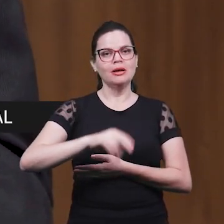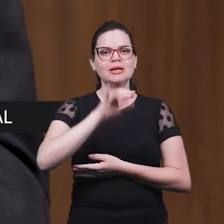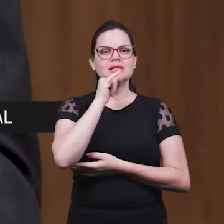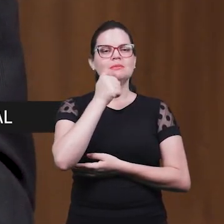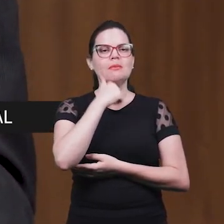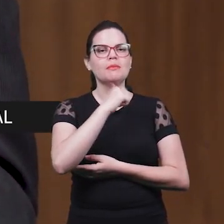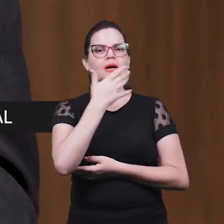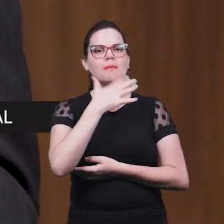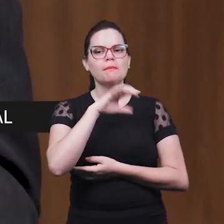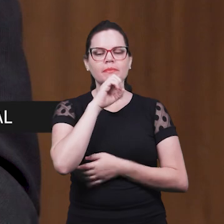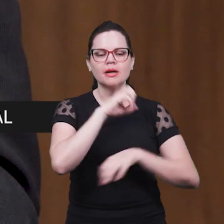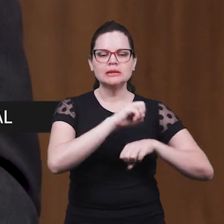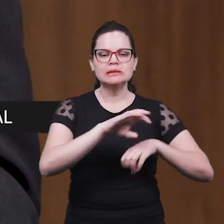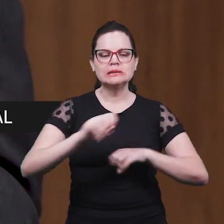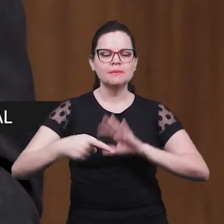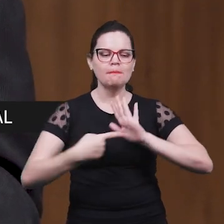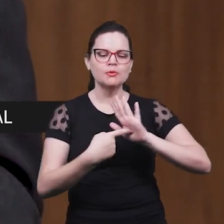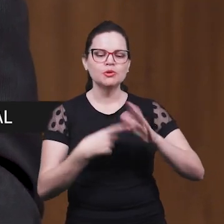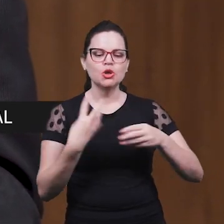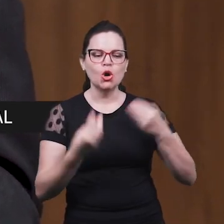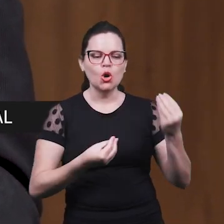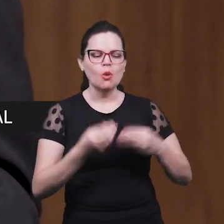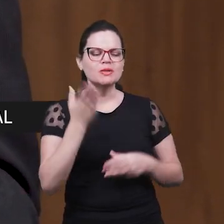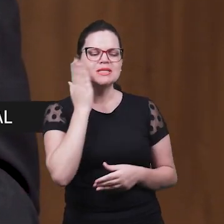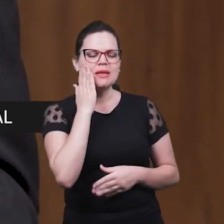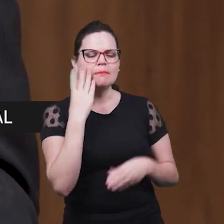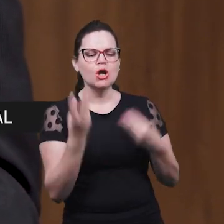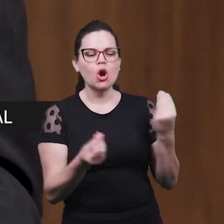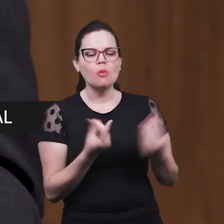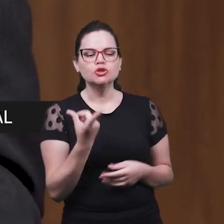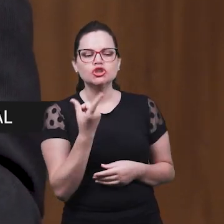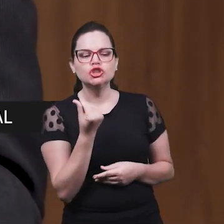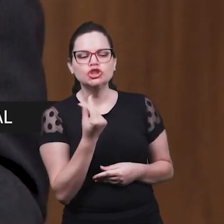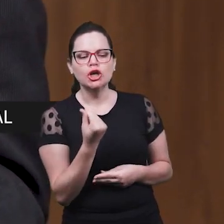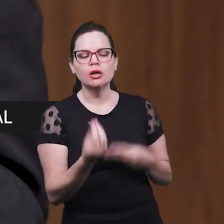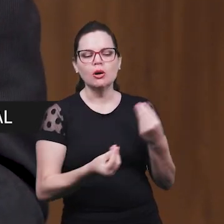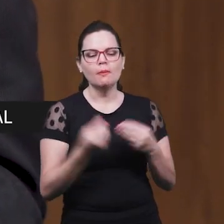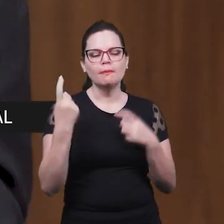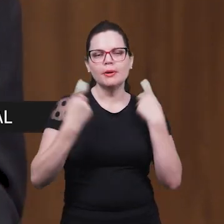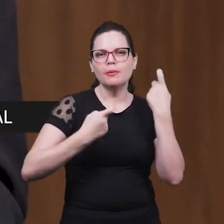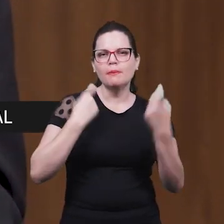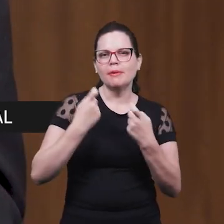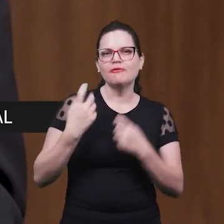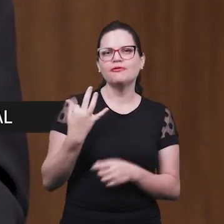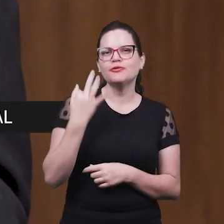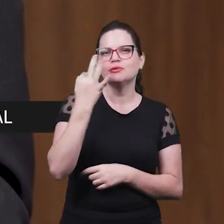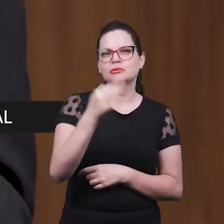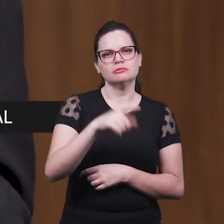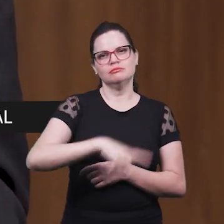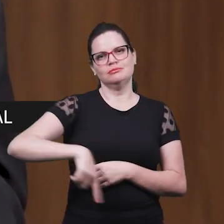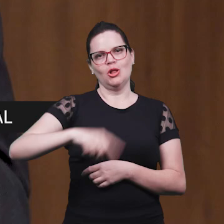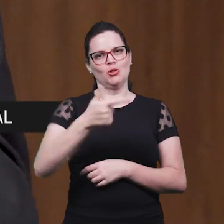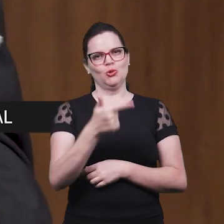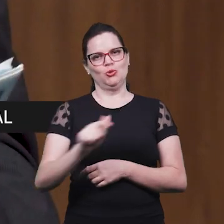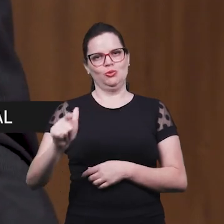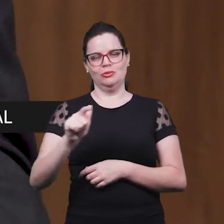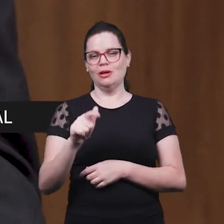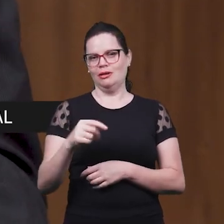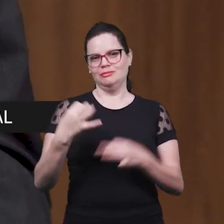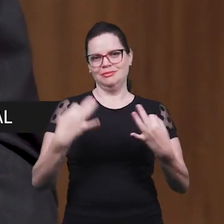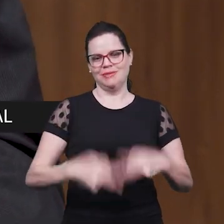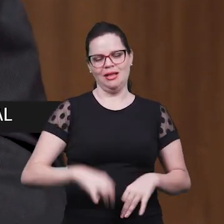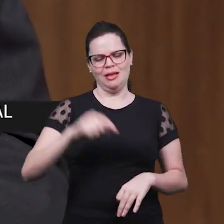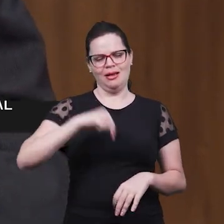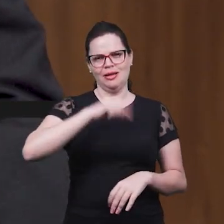pequenos, os filhos mostrando saber lidar com o dinheiro, se preocupar com o futuro. Não é isso mesmo? Nesse cenário a